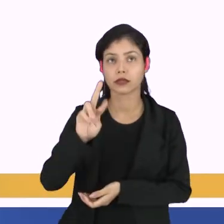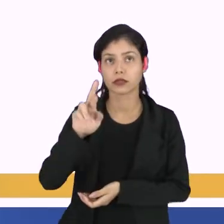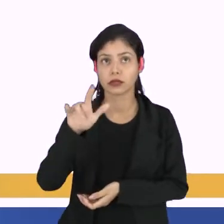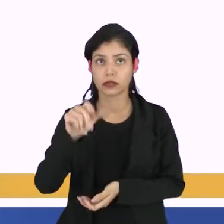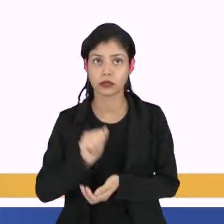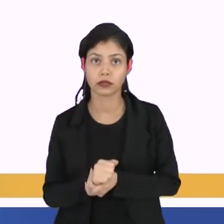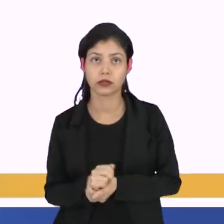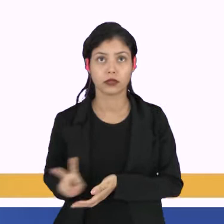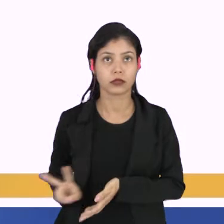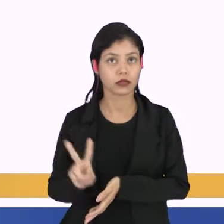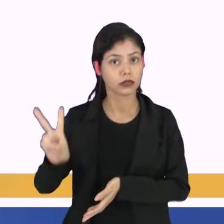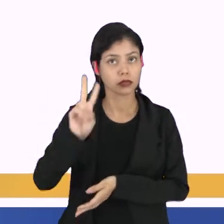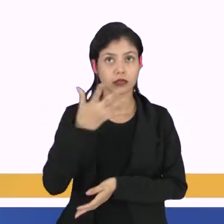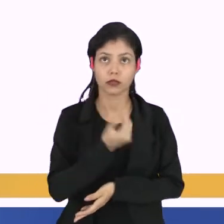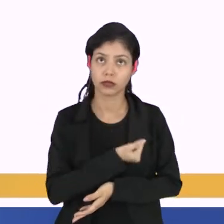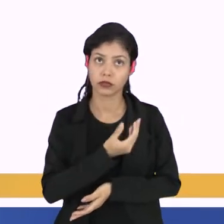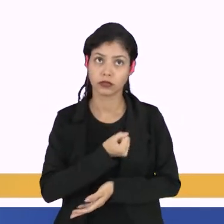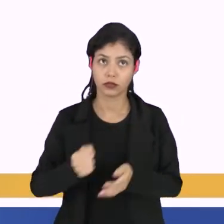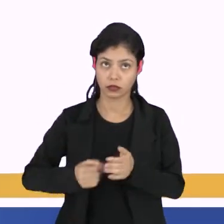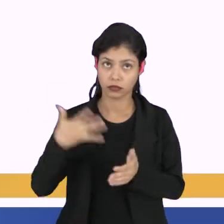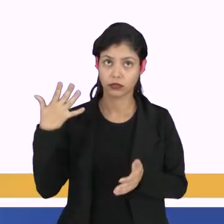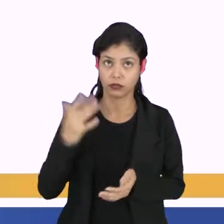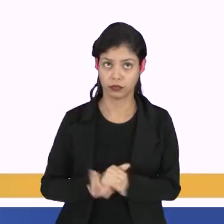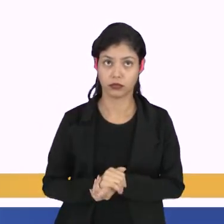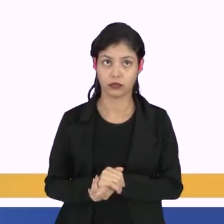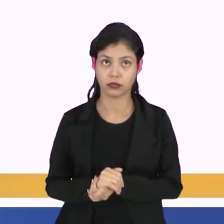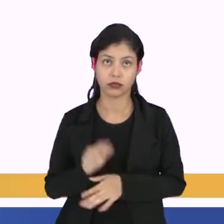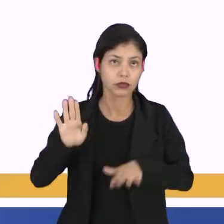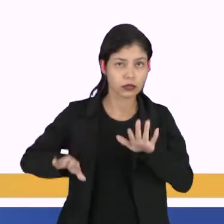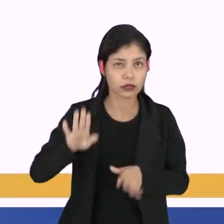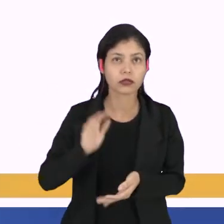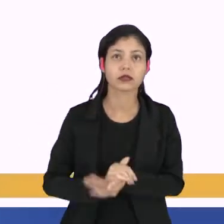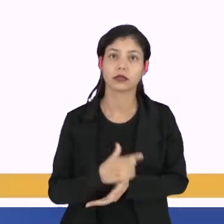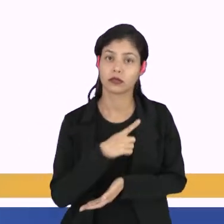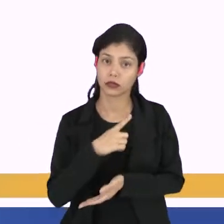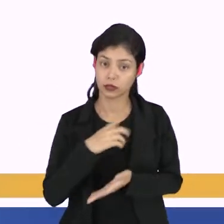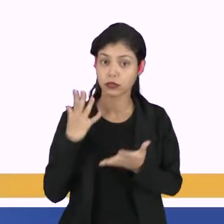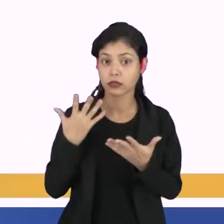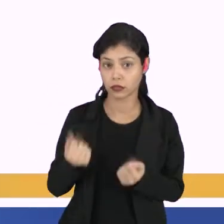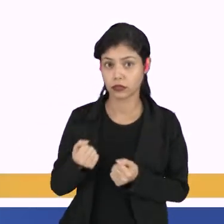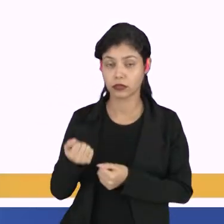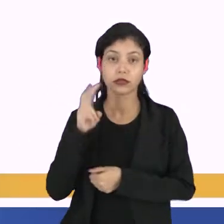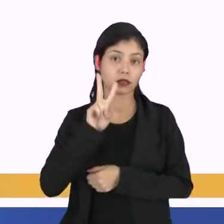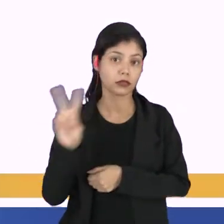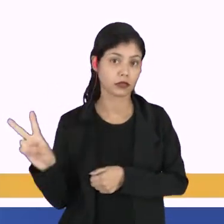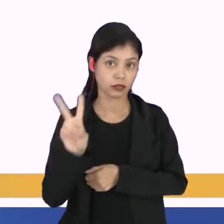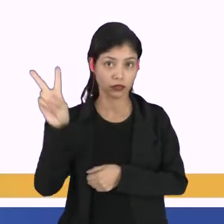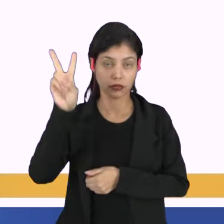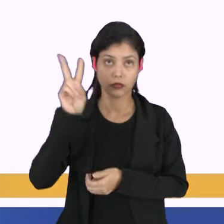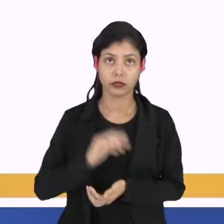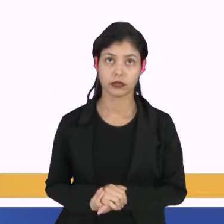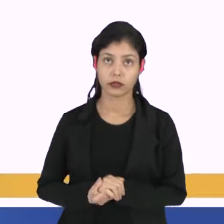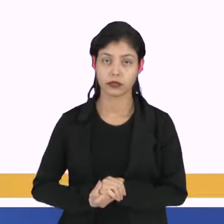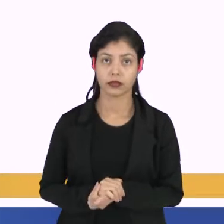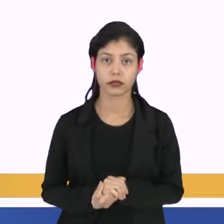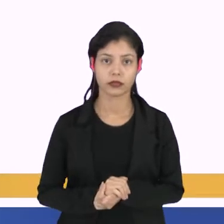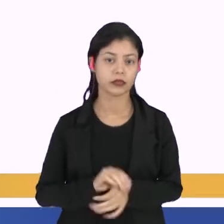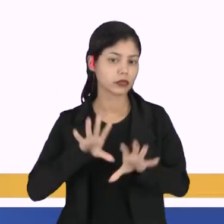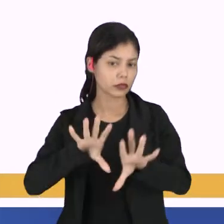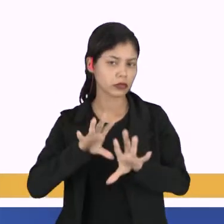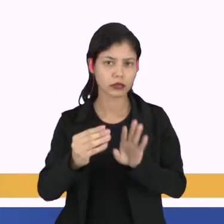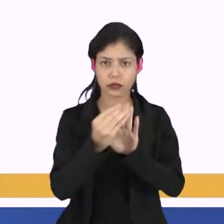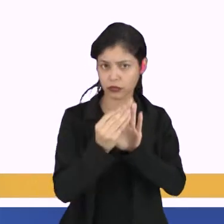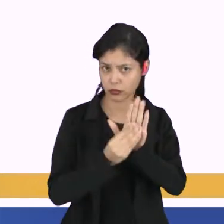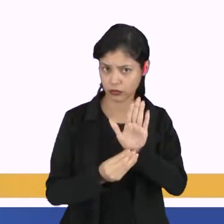um valor é o número de vezes em que uma determinada variável assume um valor. Isso